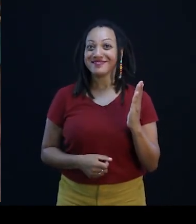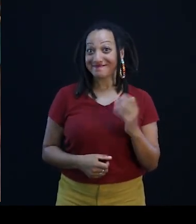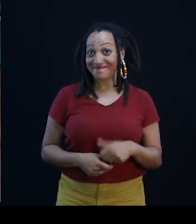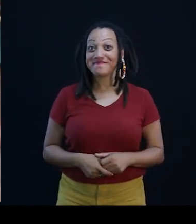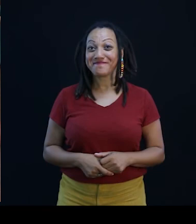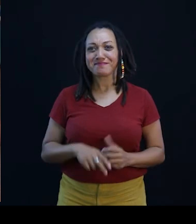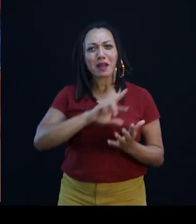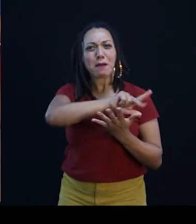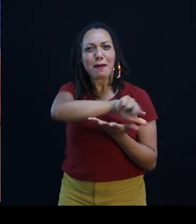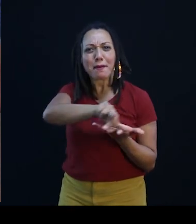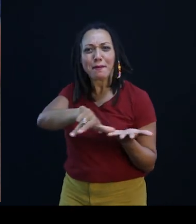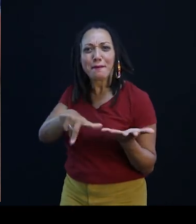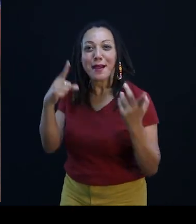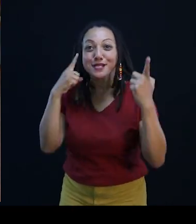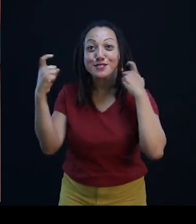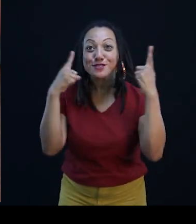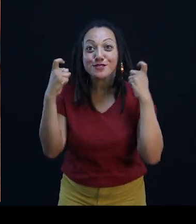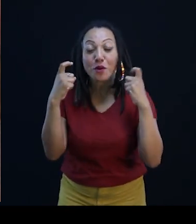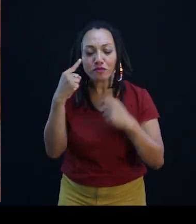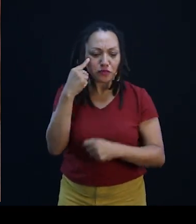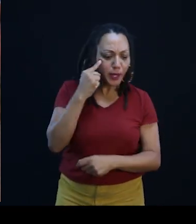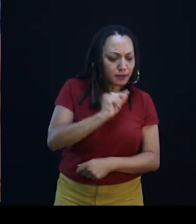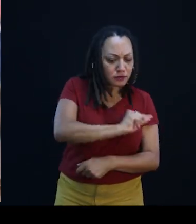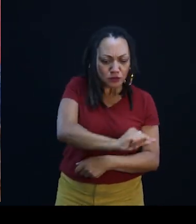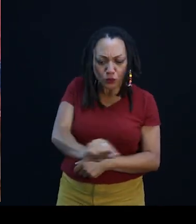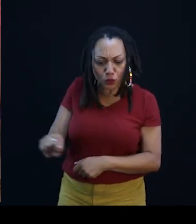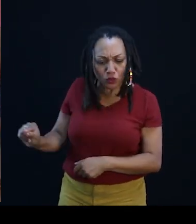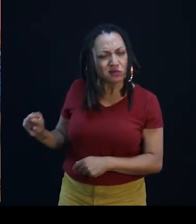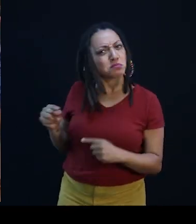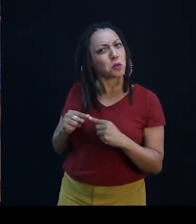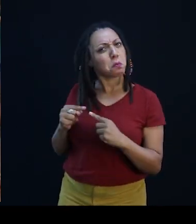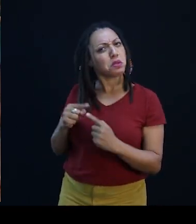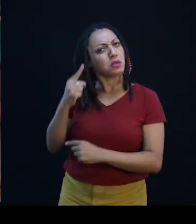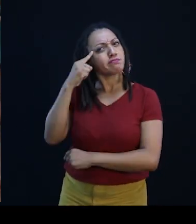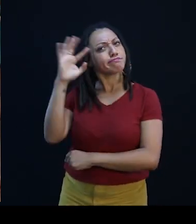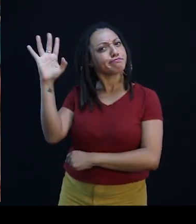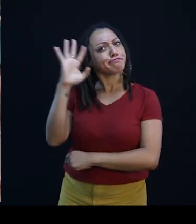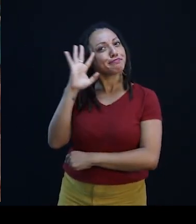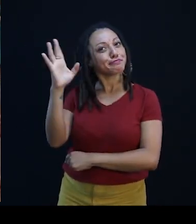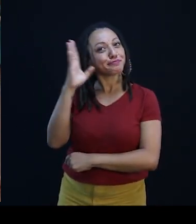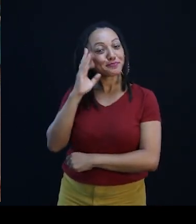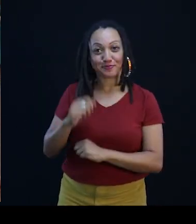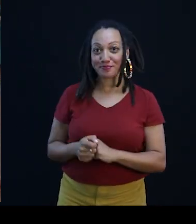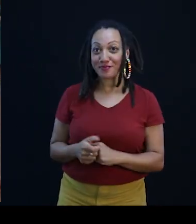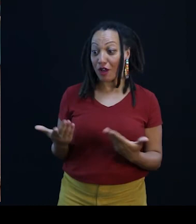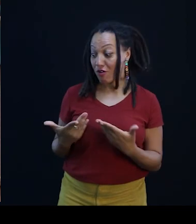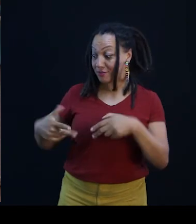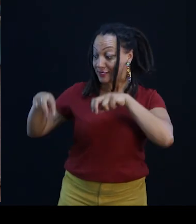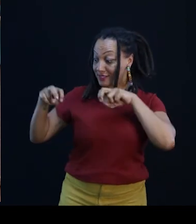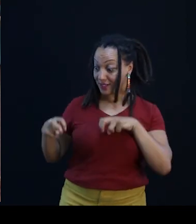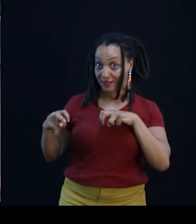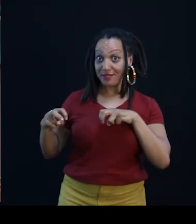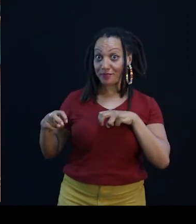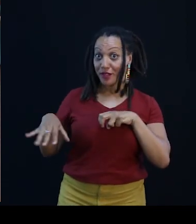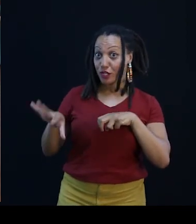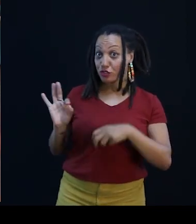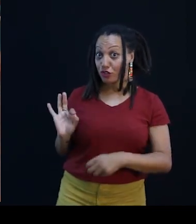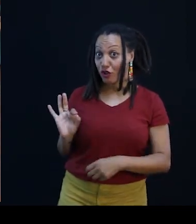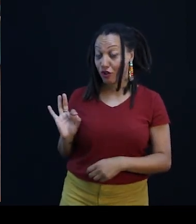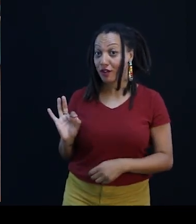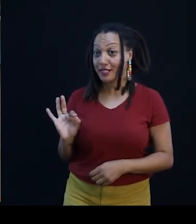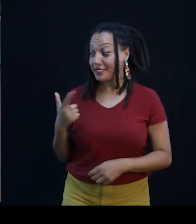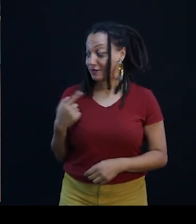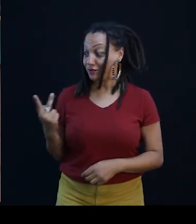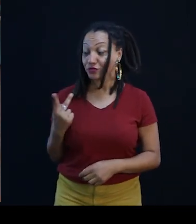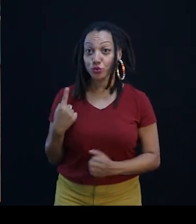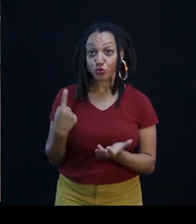Então bora. Então a gente vai ter que descobrir aqui, Madá. Acho um lugar pra você sentar agora, né? Senão fica difícil. Senta aí. Segura um desse aqui. Que é pra